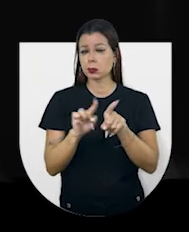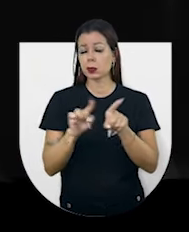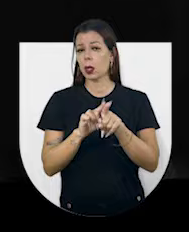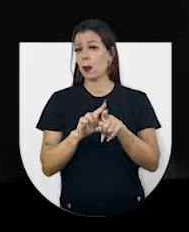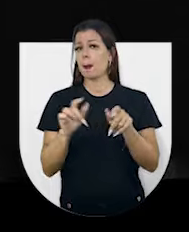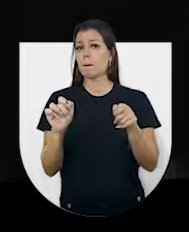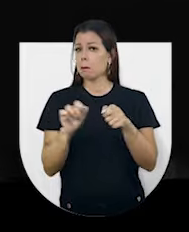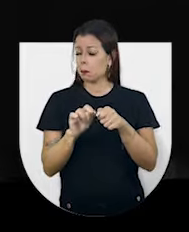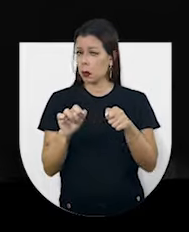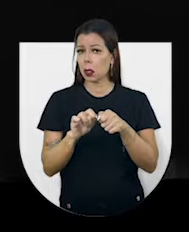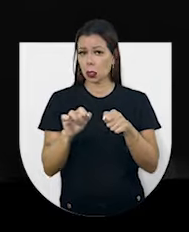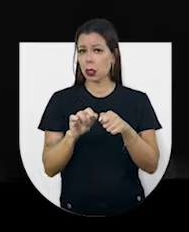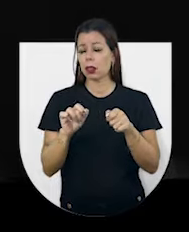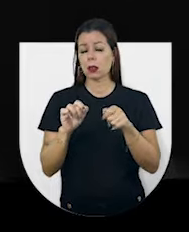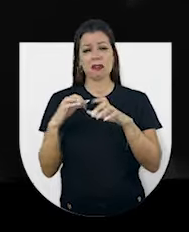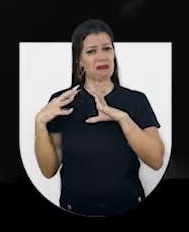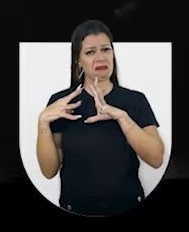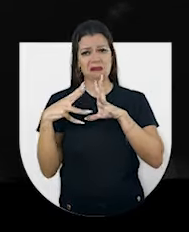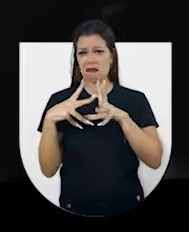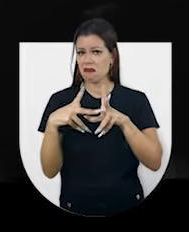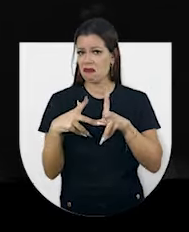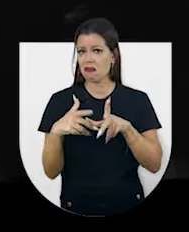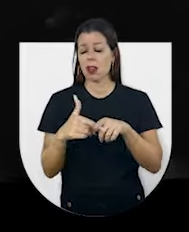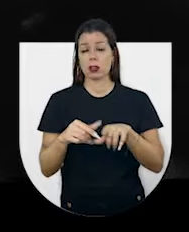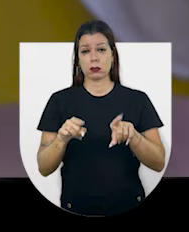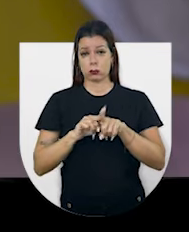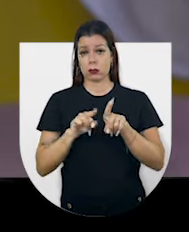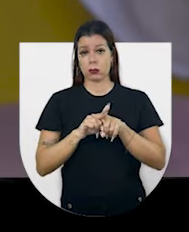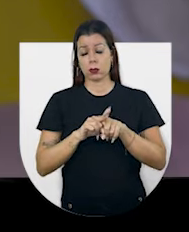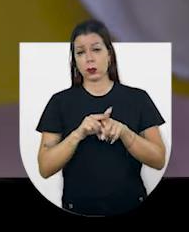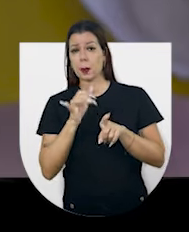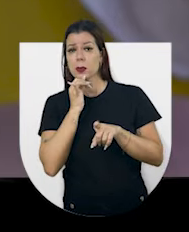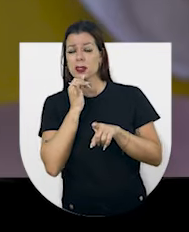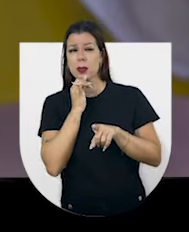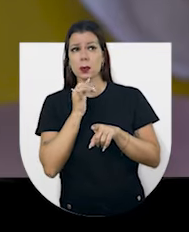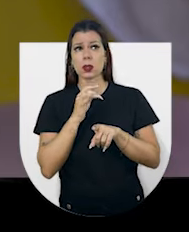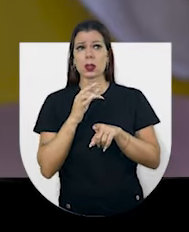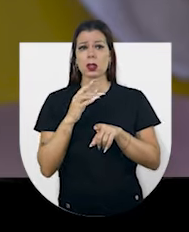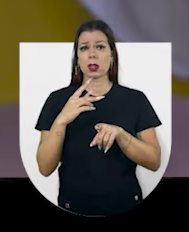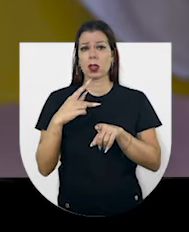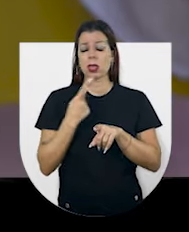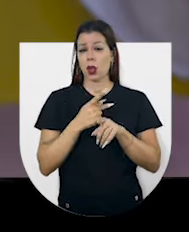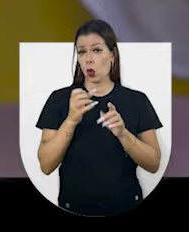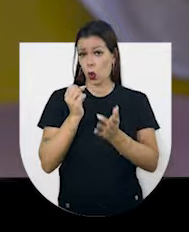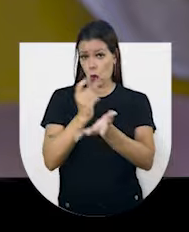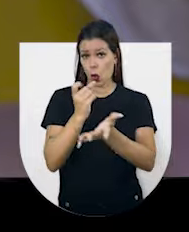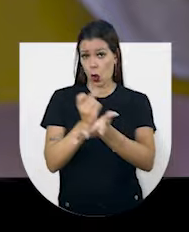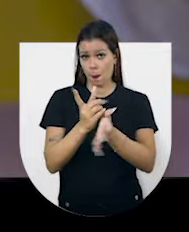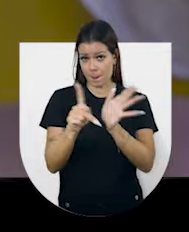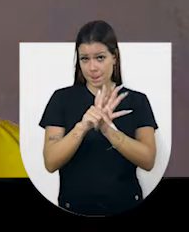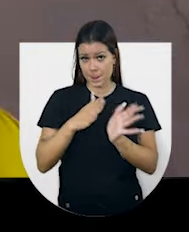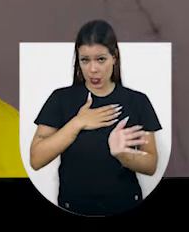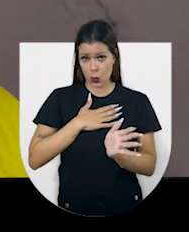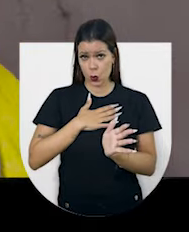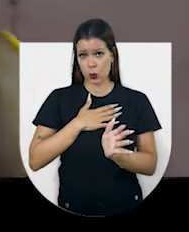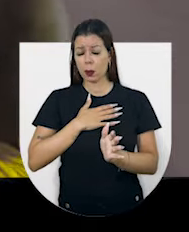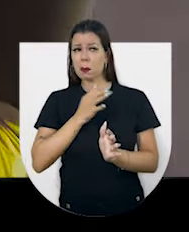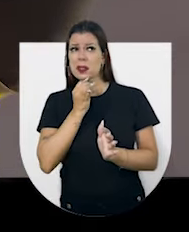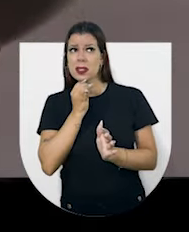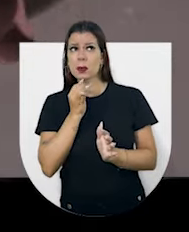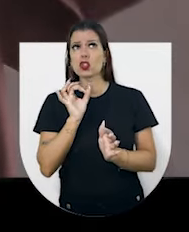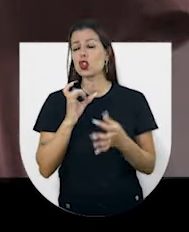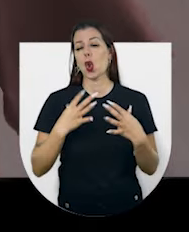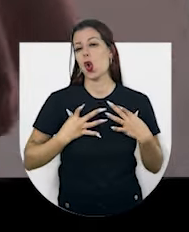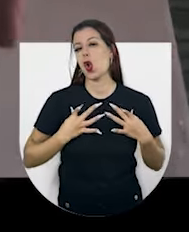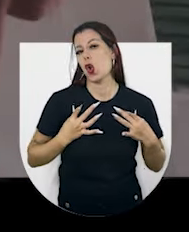não só não produzir artesanato, mas também produzir moda. O não indígena, quando compra a minha peça, ela não tá levando